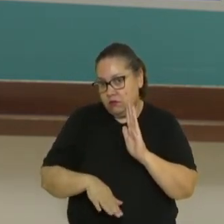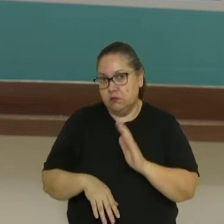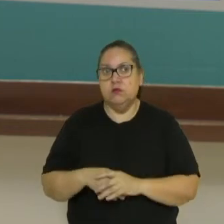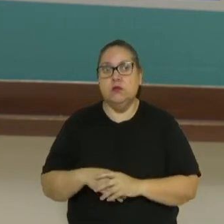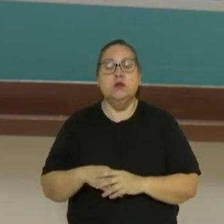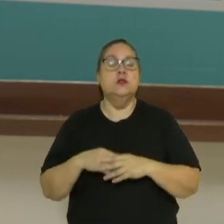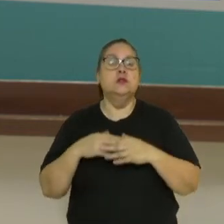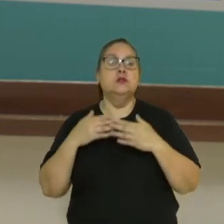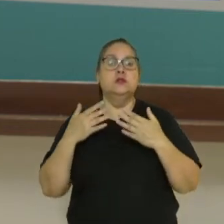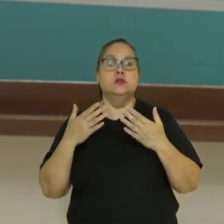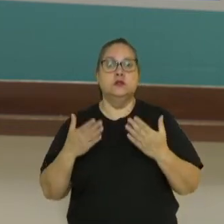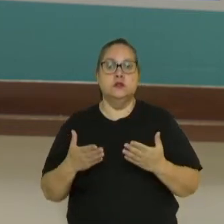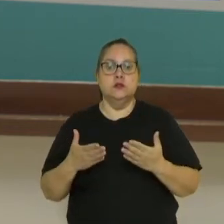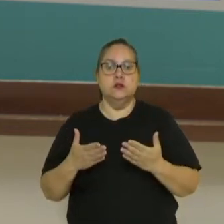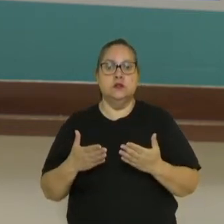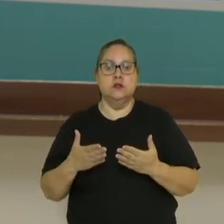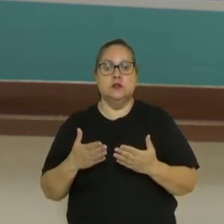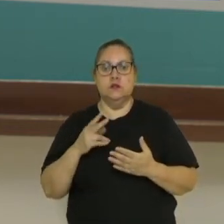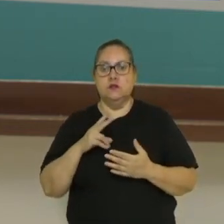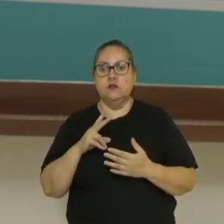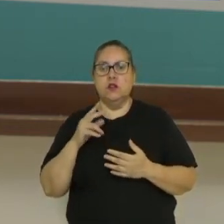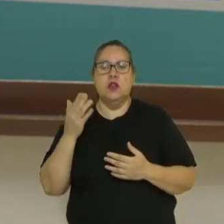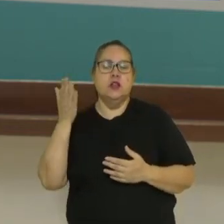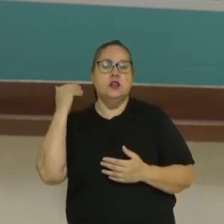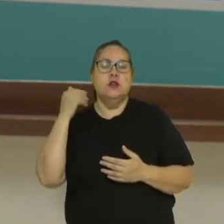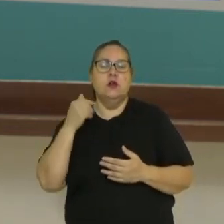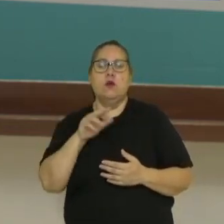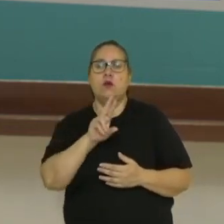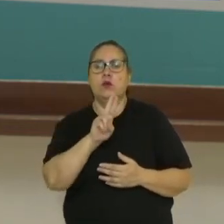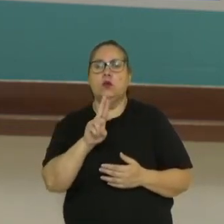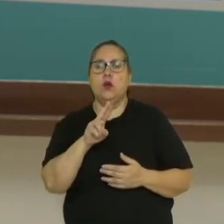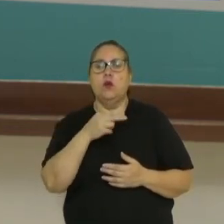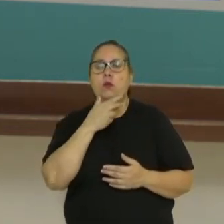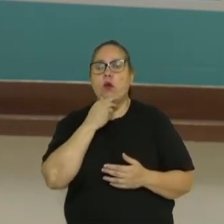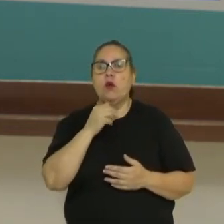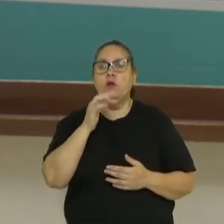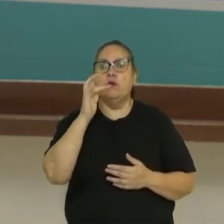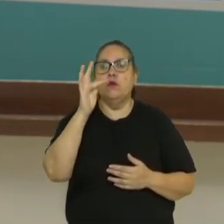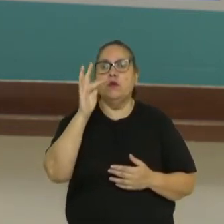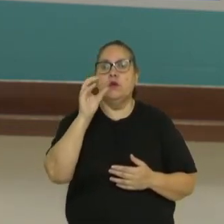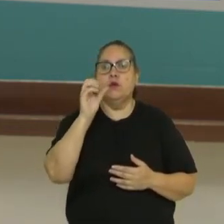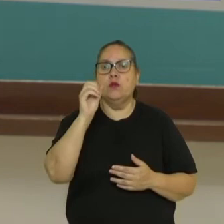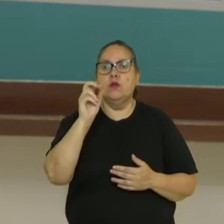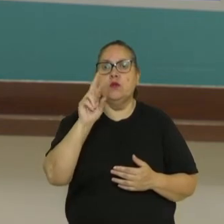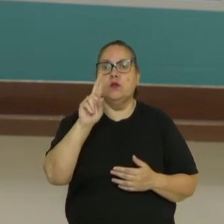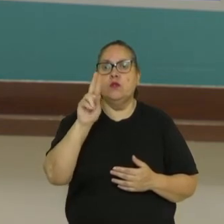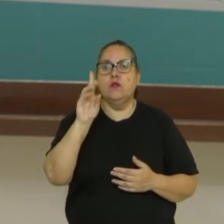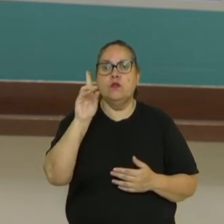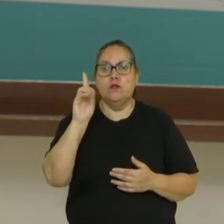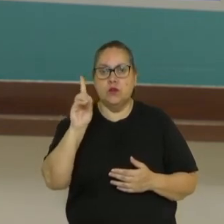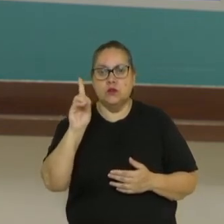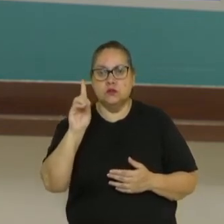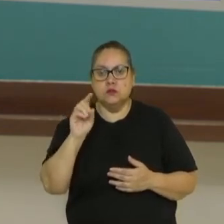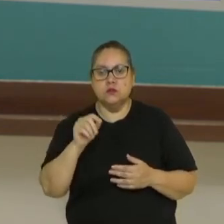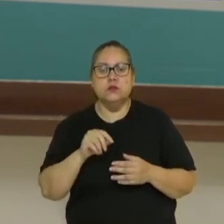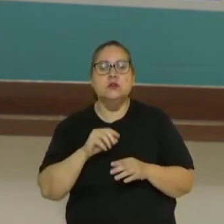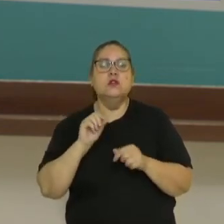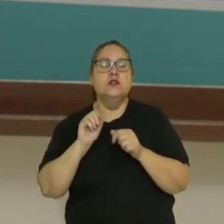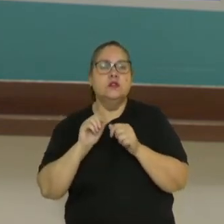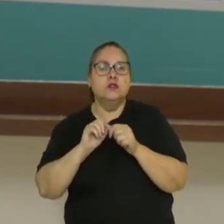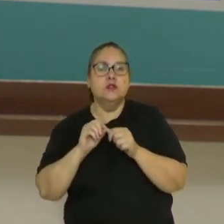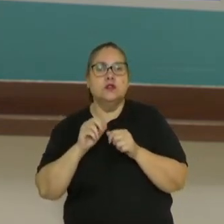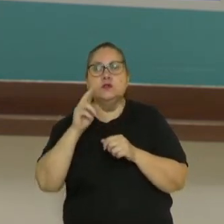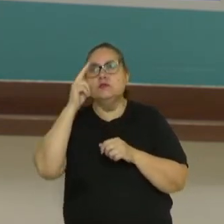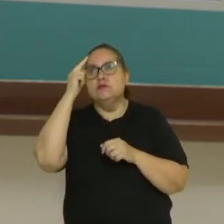Foi assim que Ford, lá atrás, ele conseguiu em parte realizar o sonho